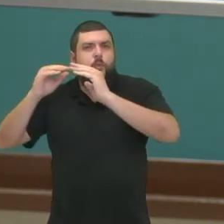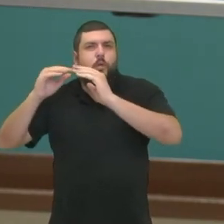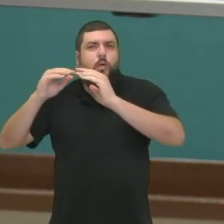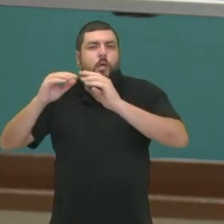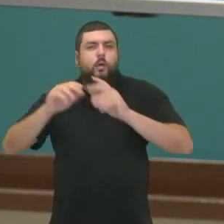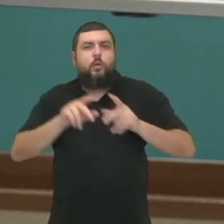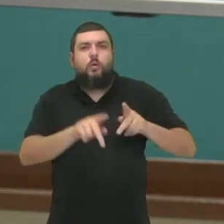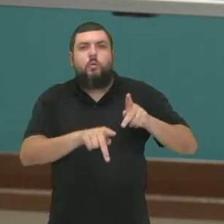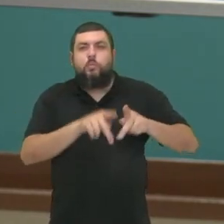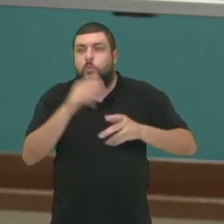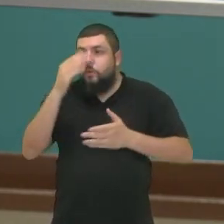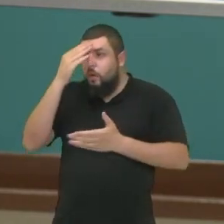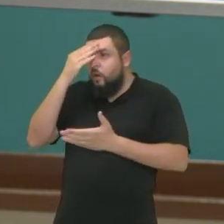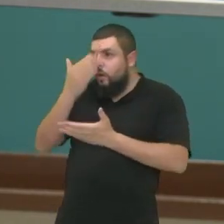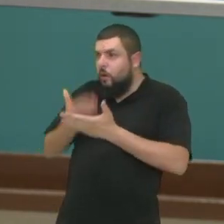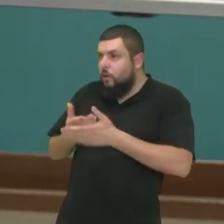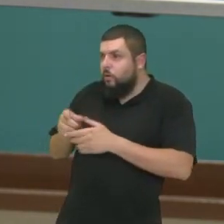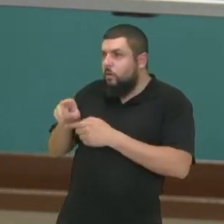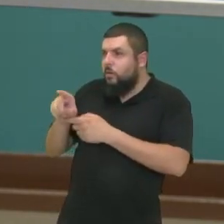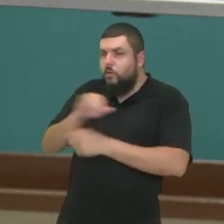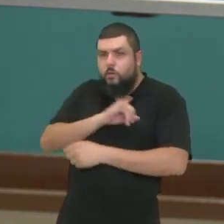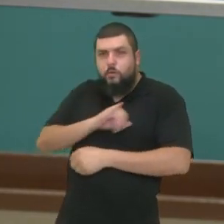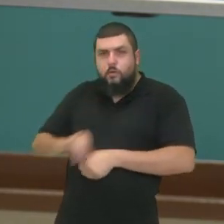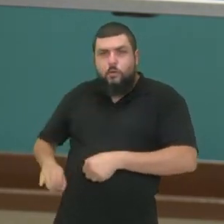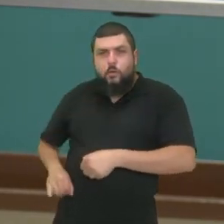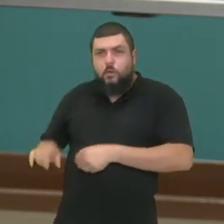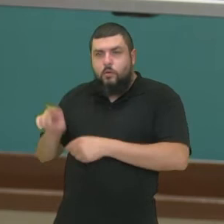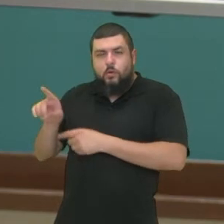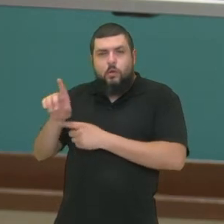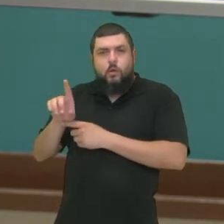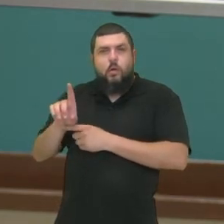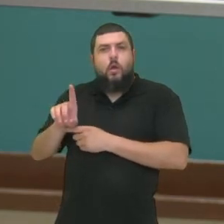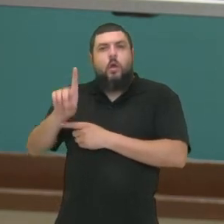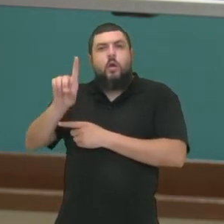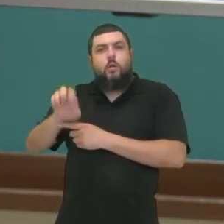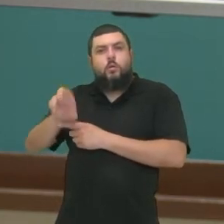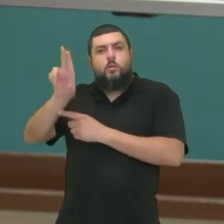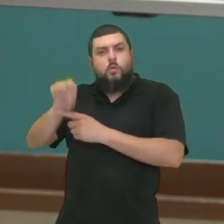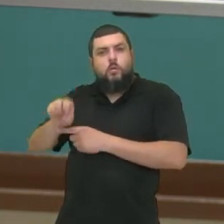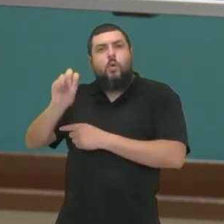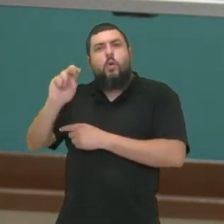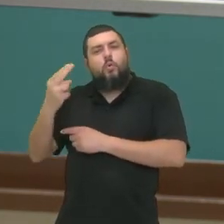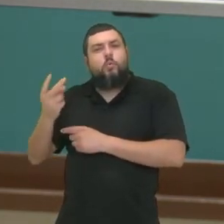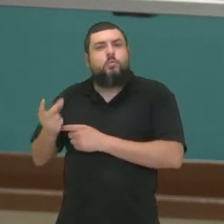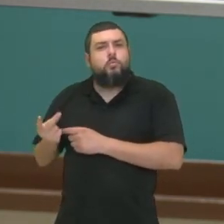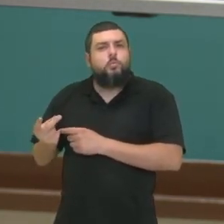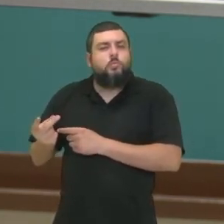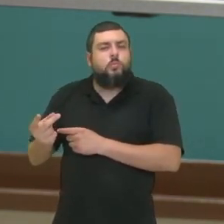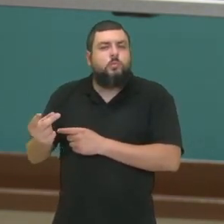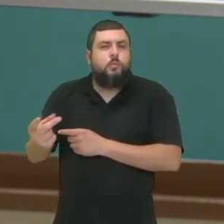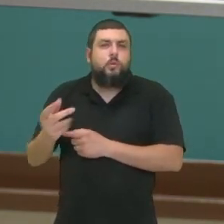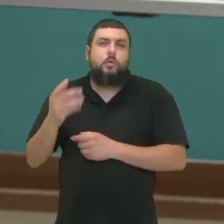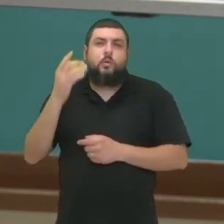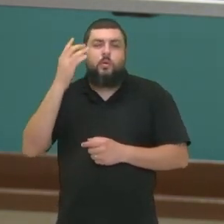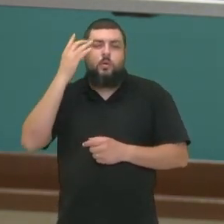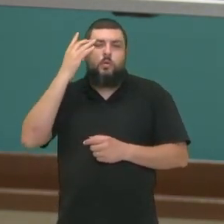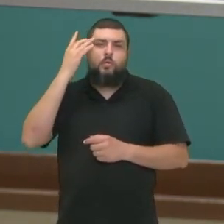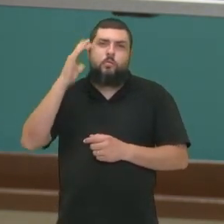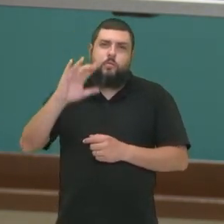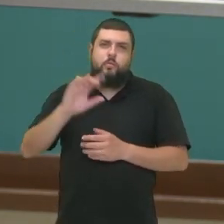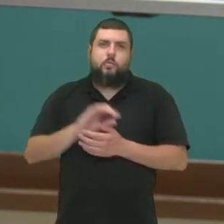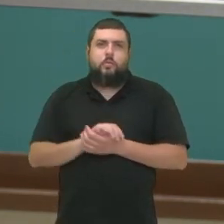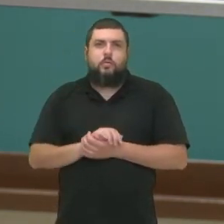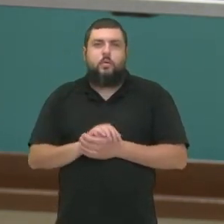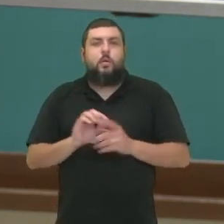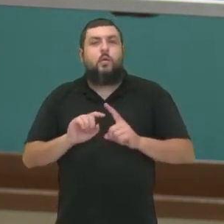acreditavam que o imperador era um divino, né? Ou que teria imortalidade. Não sabemos. Mas é uma